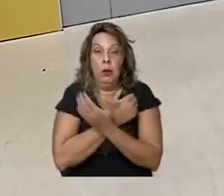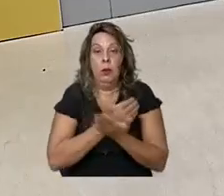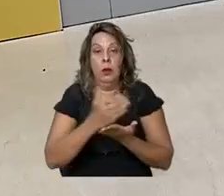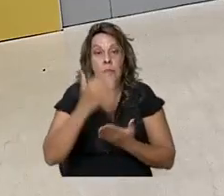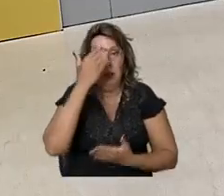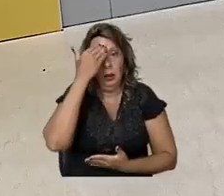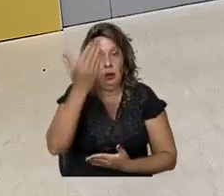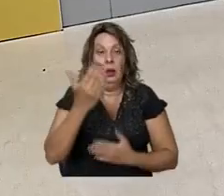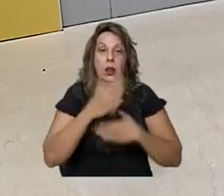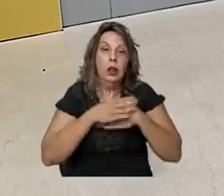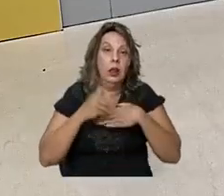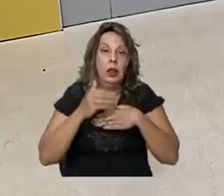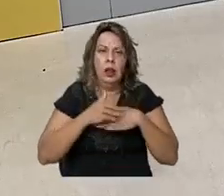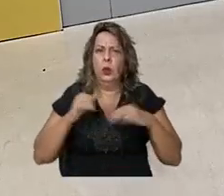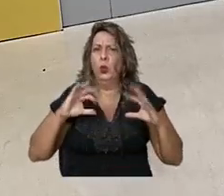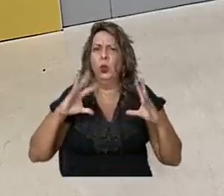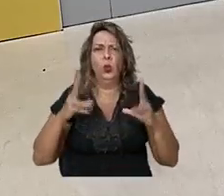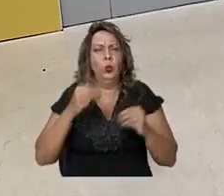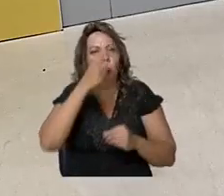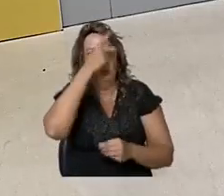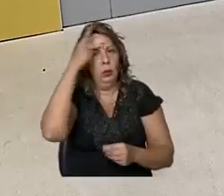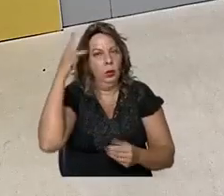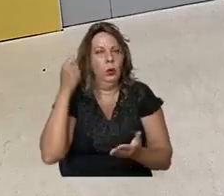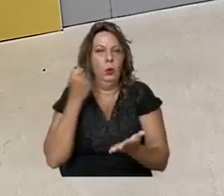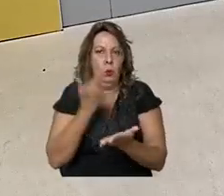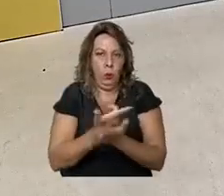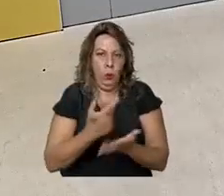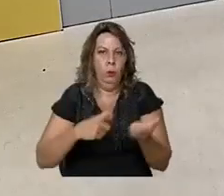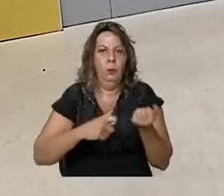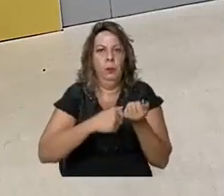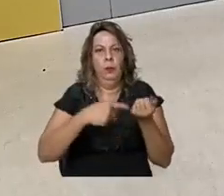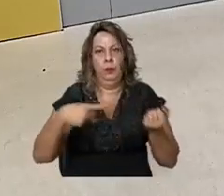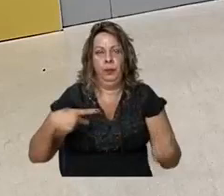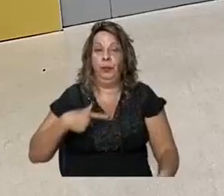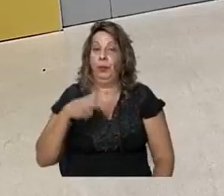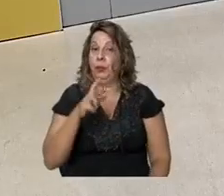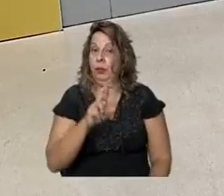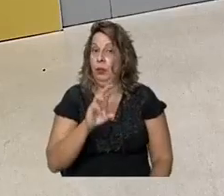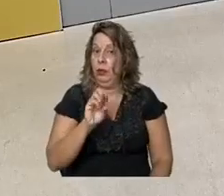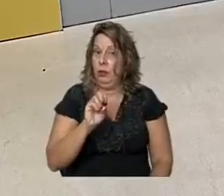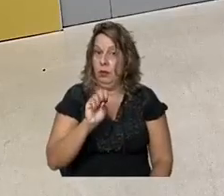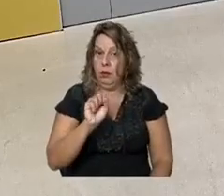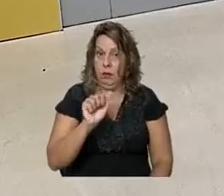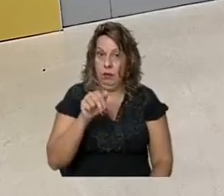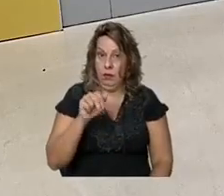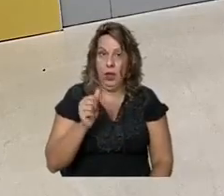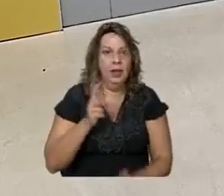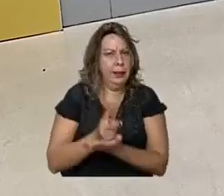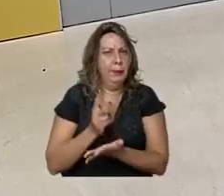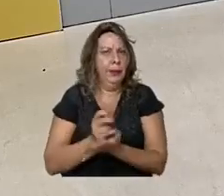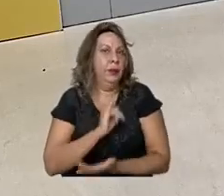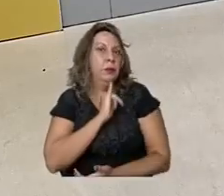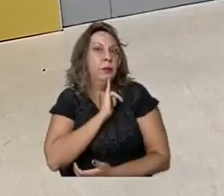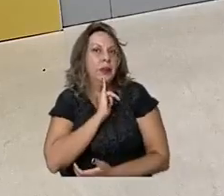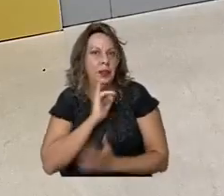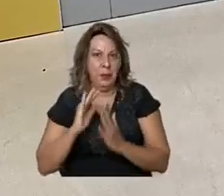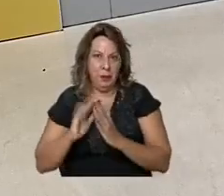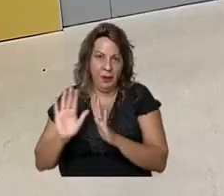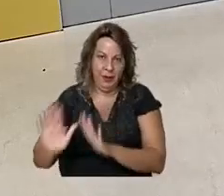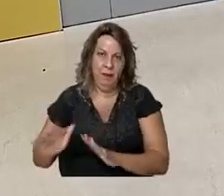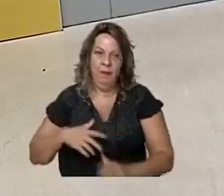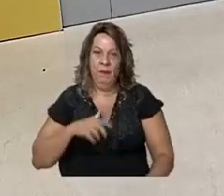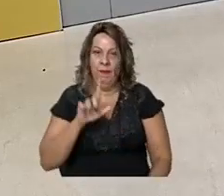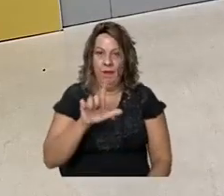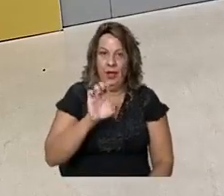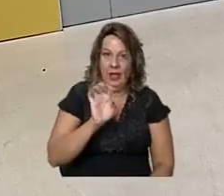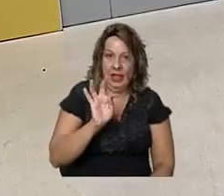carinho de todos vocês que adquiriram o Caju Cap, né? A Rosana Almeida em Itabaiana, um cheiro no coração. Letícia